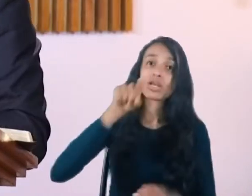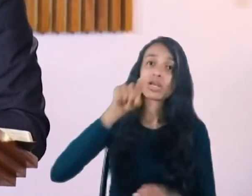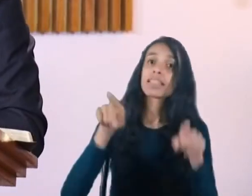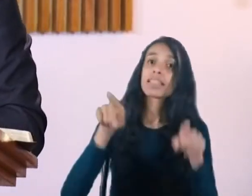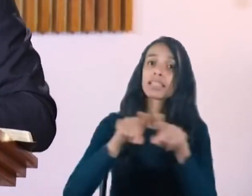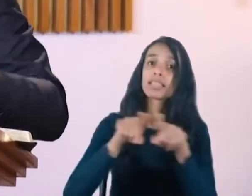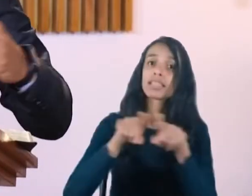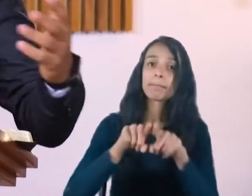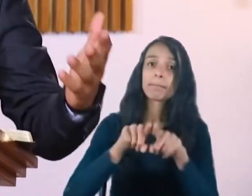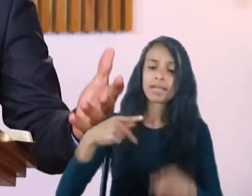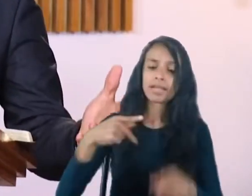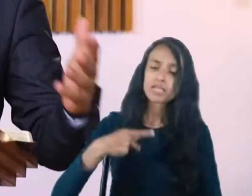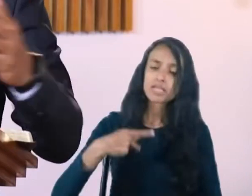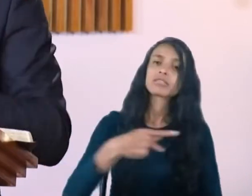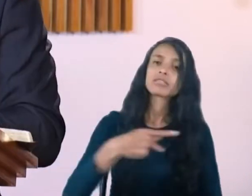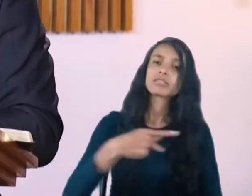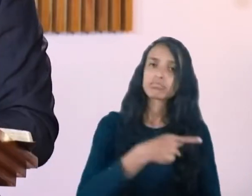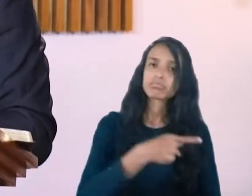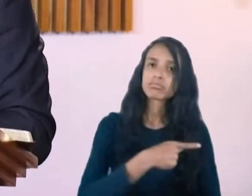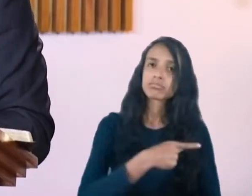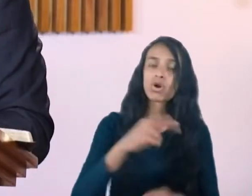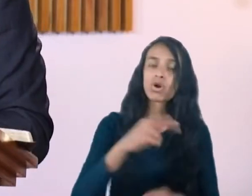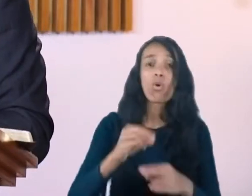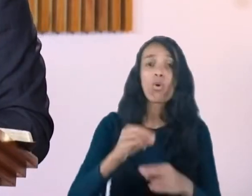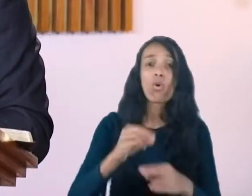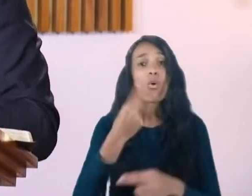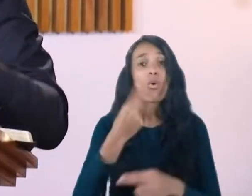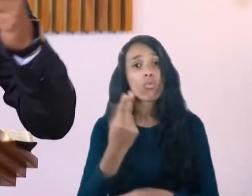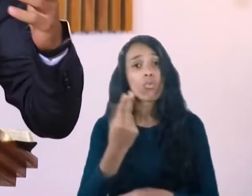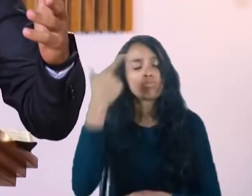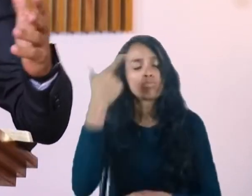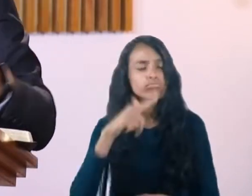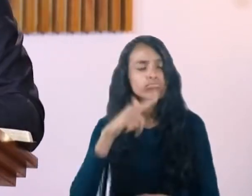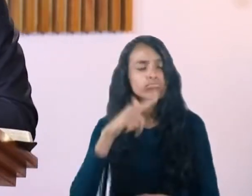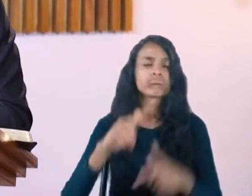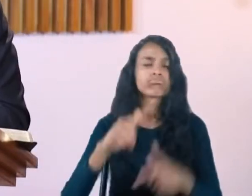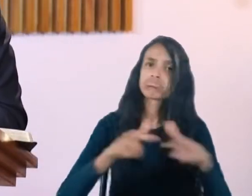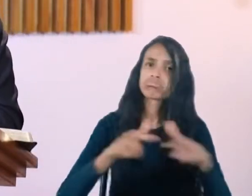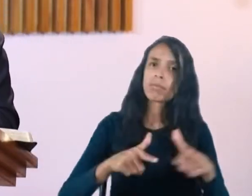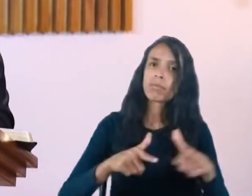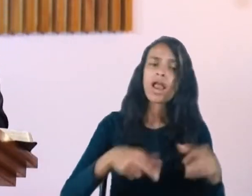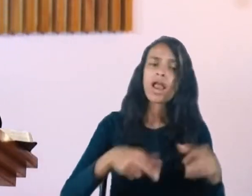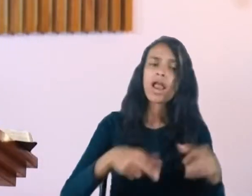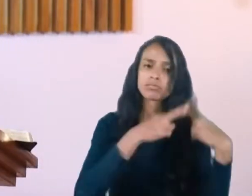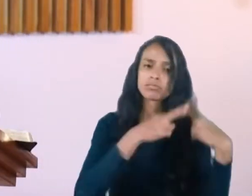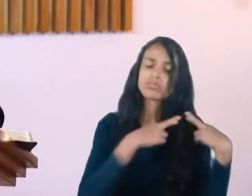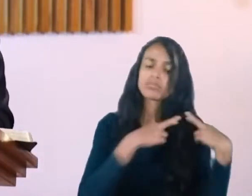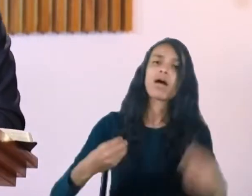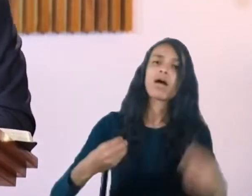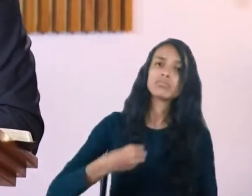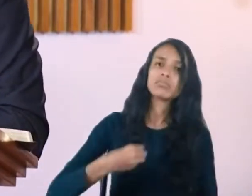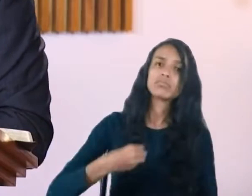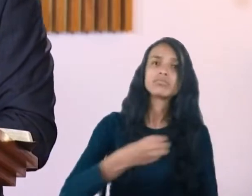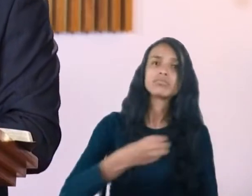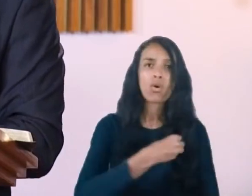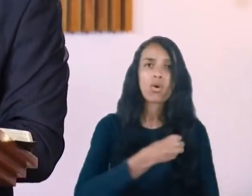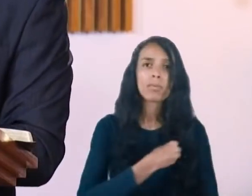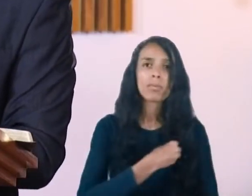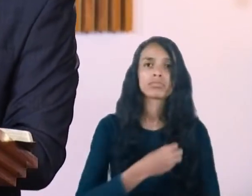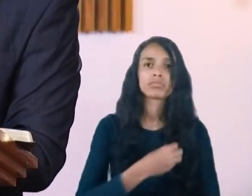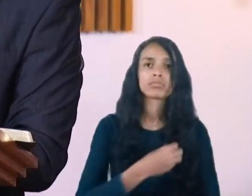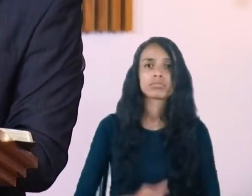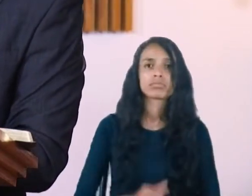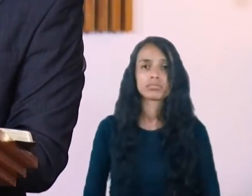pastor, ou que é presbítero, ou você que é obreiro, não é